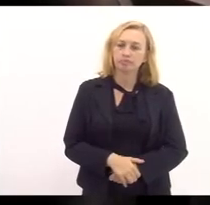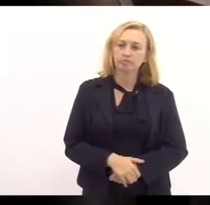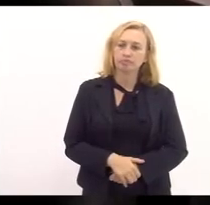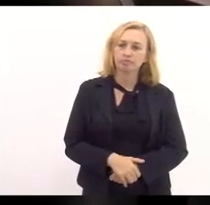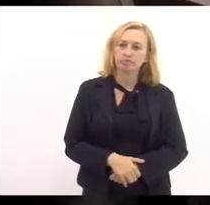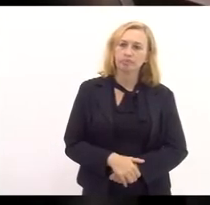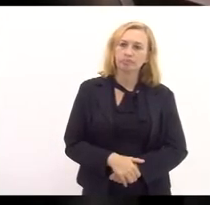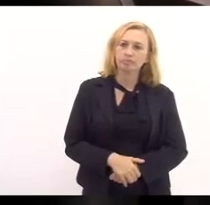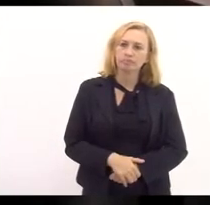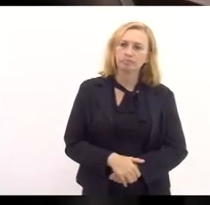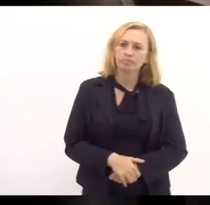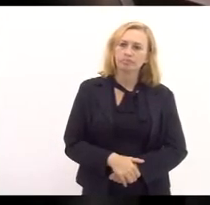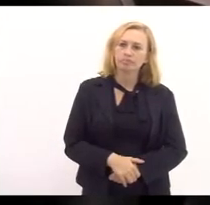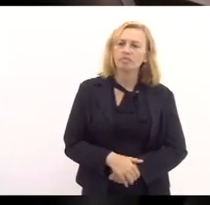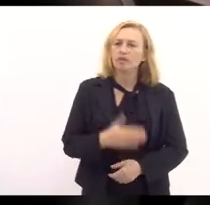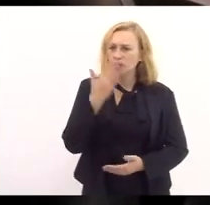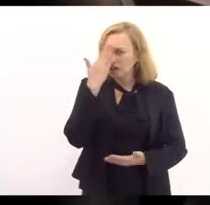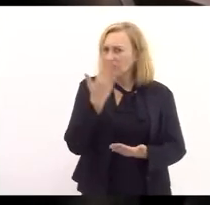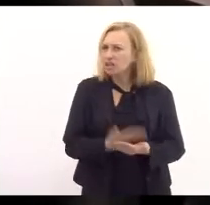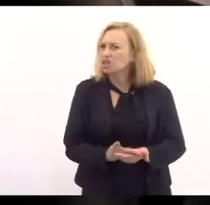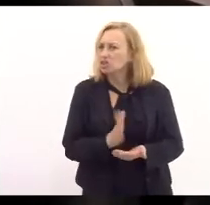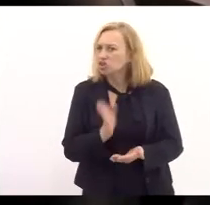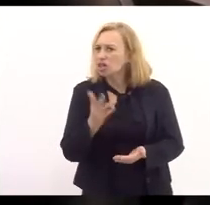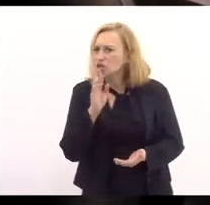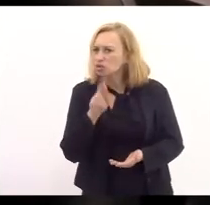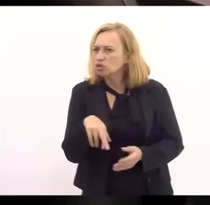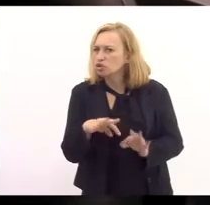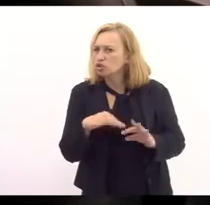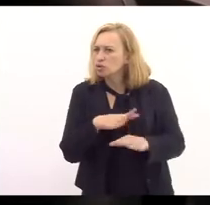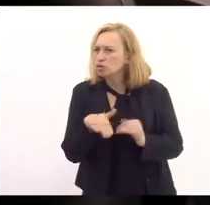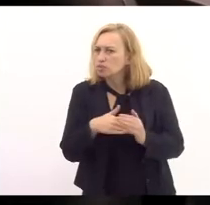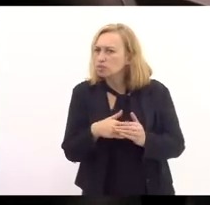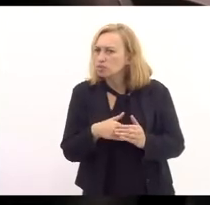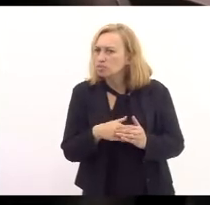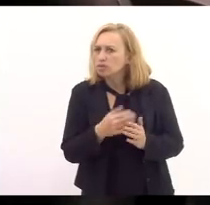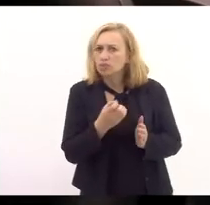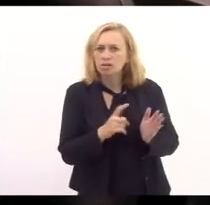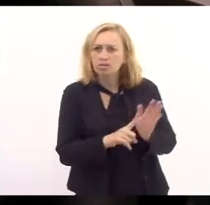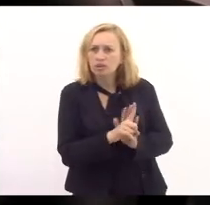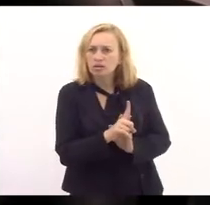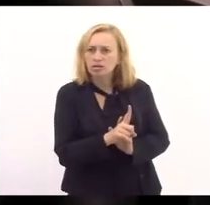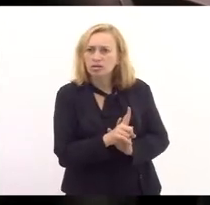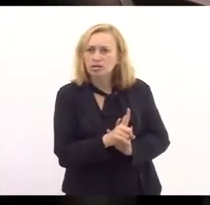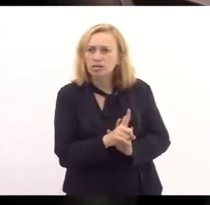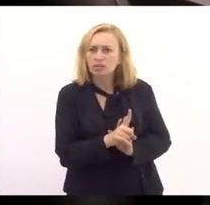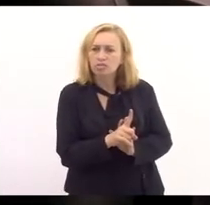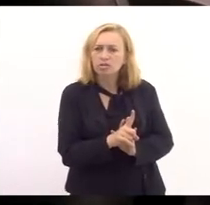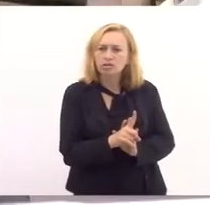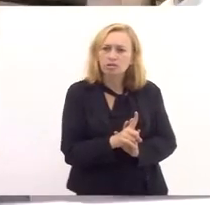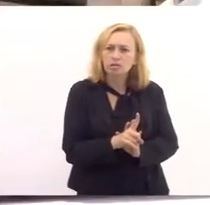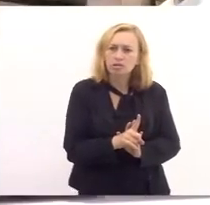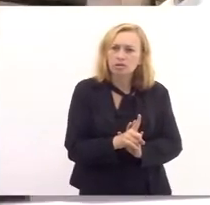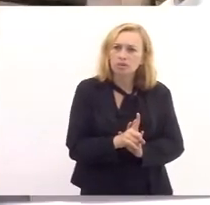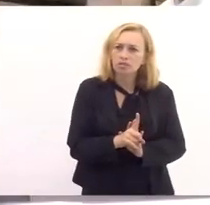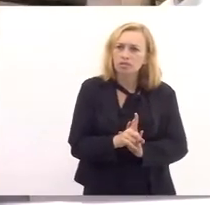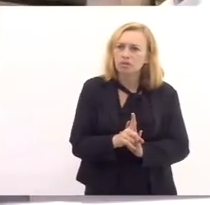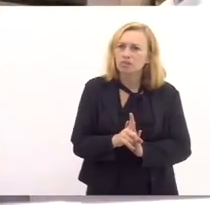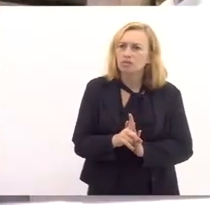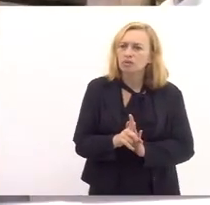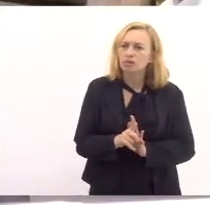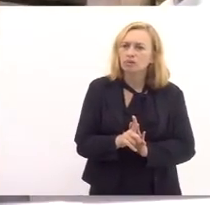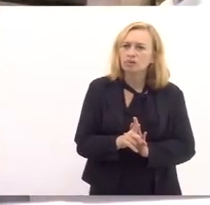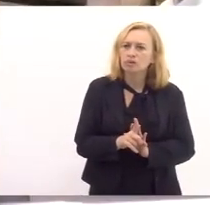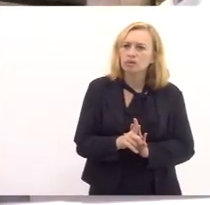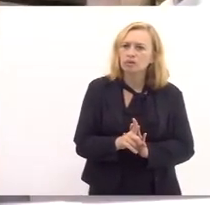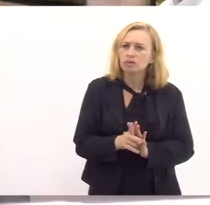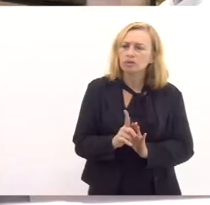Salvo falha aqui da minha parte, acredito que essas eram as perguntas... O deputado quer fazer pergunta. Não, eu só se...